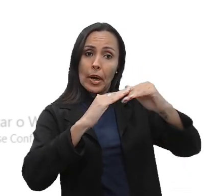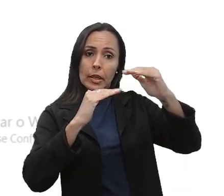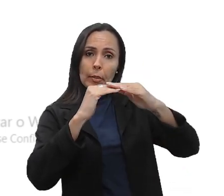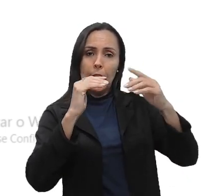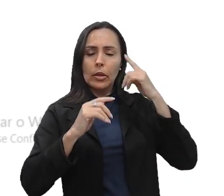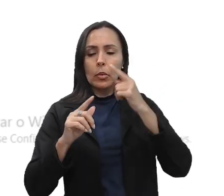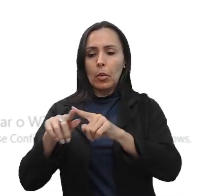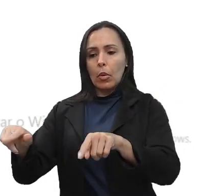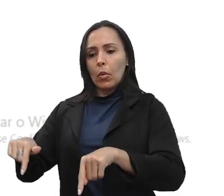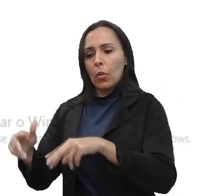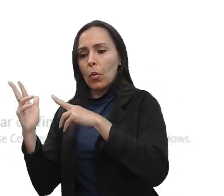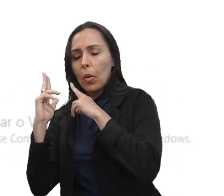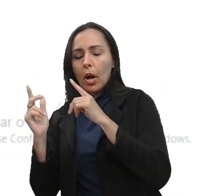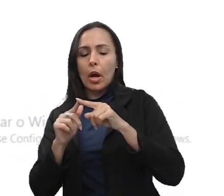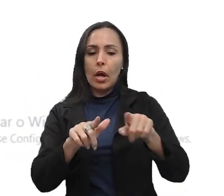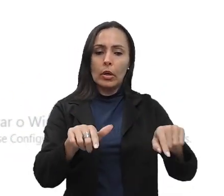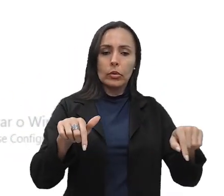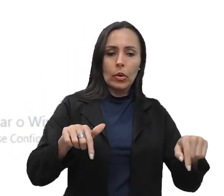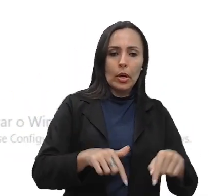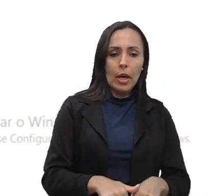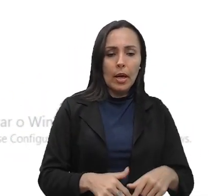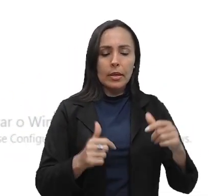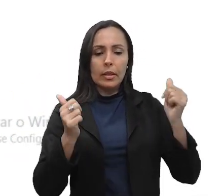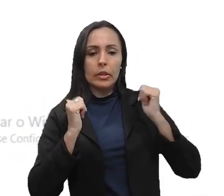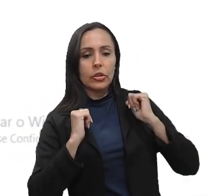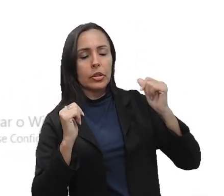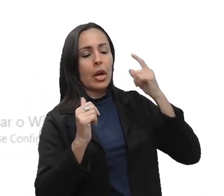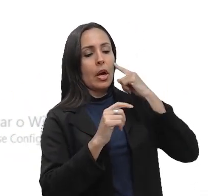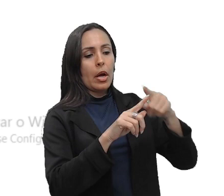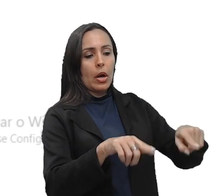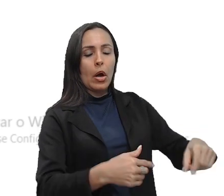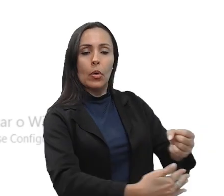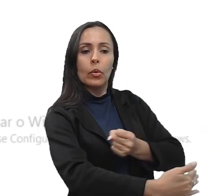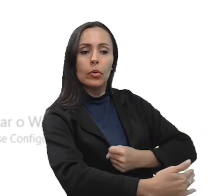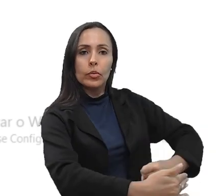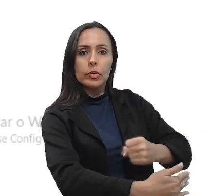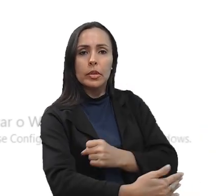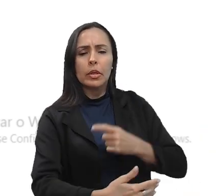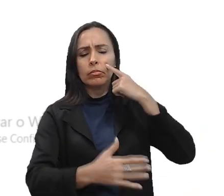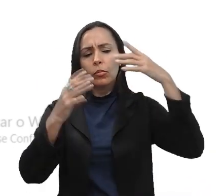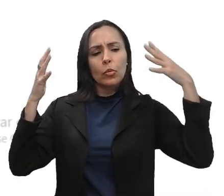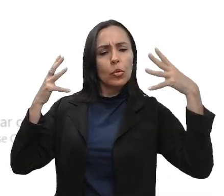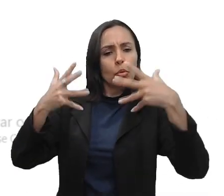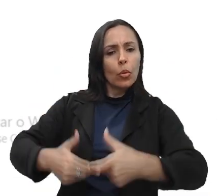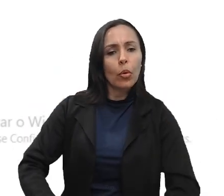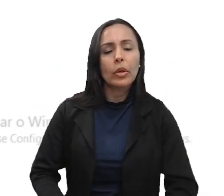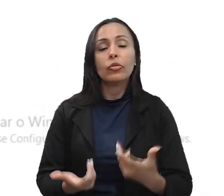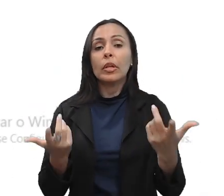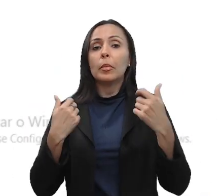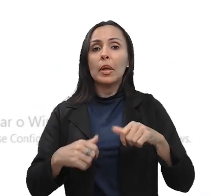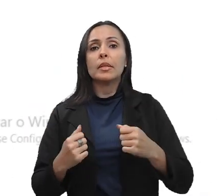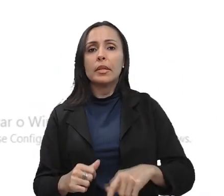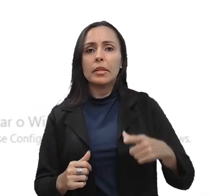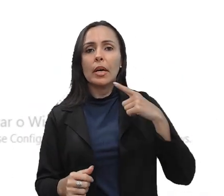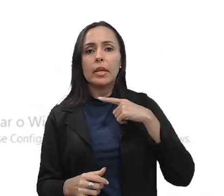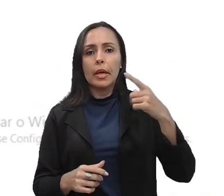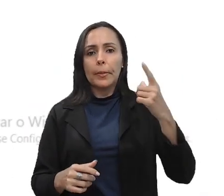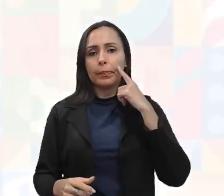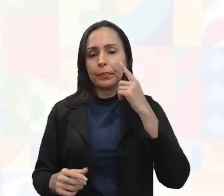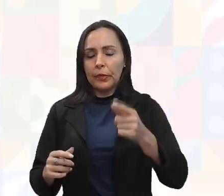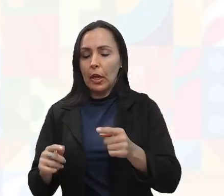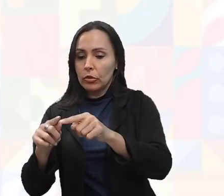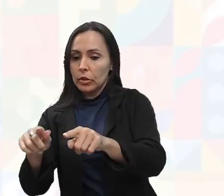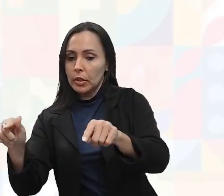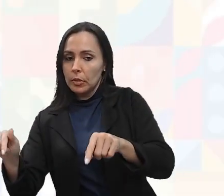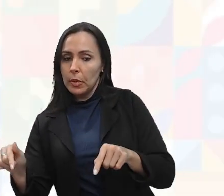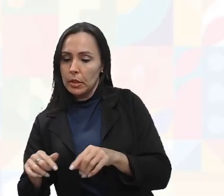quartos, a sala, a cozinha e o banheiro, com todos os seus mobiliários, onde a gente tem que ter as dimensões,